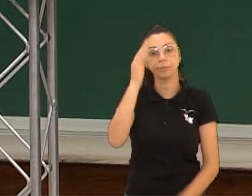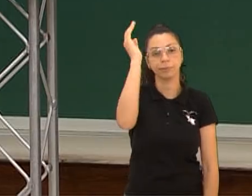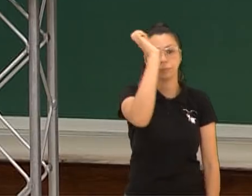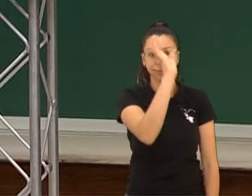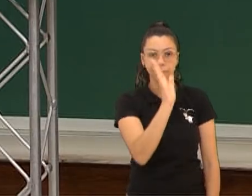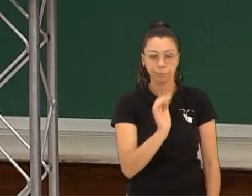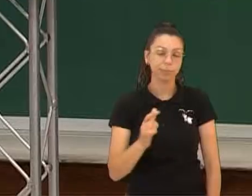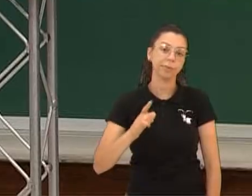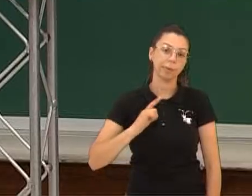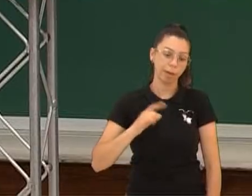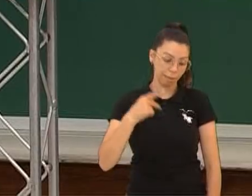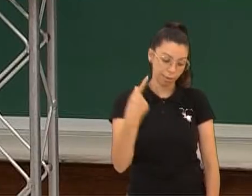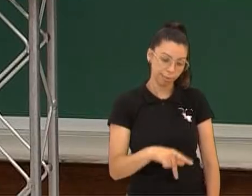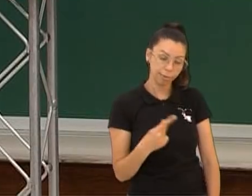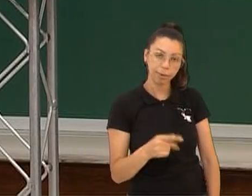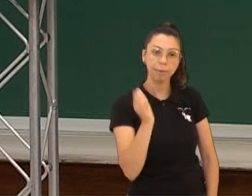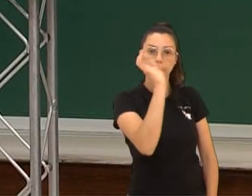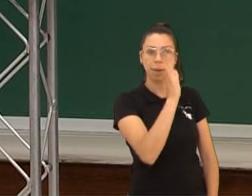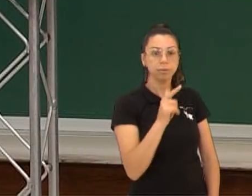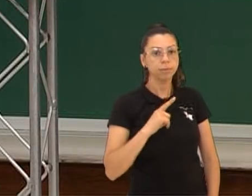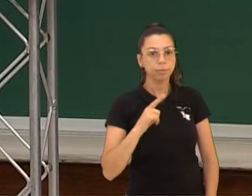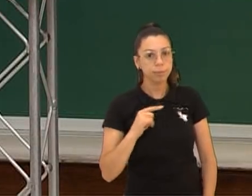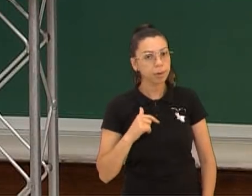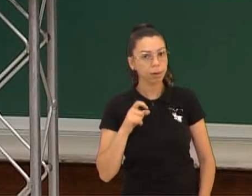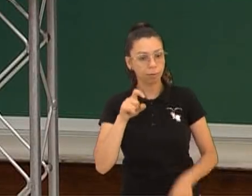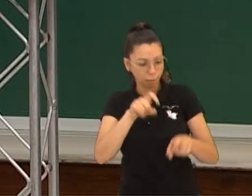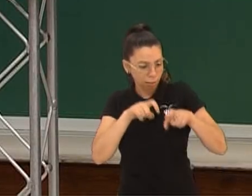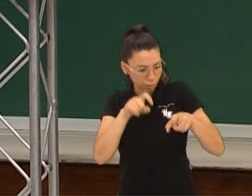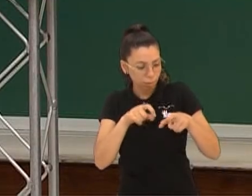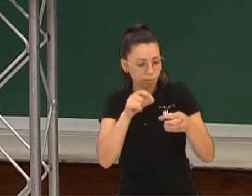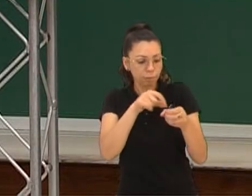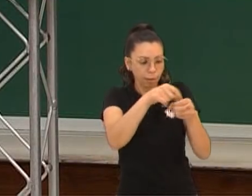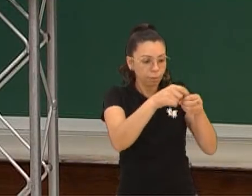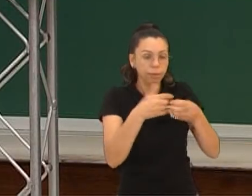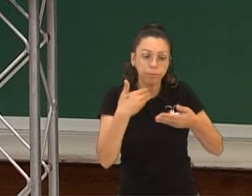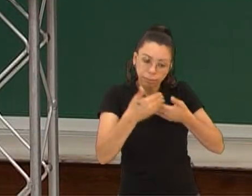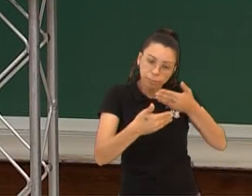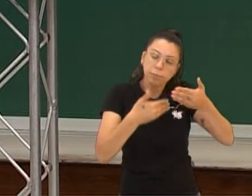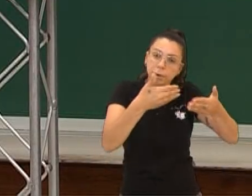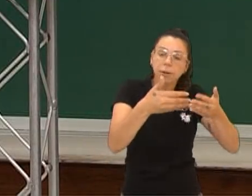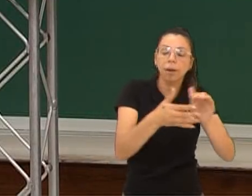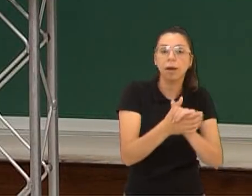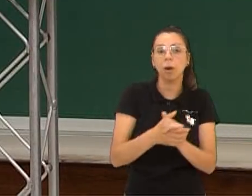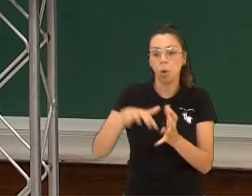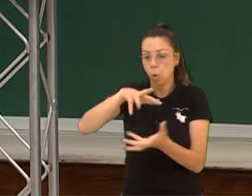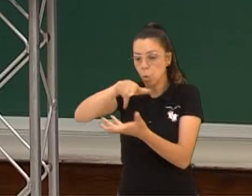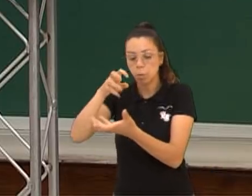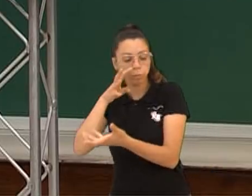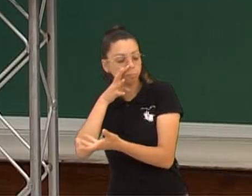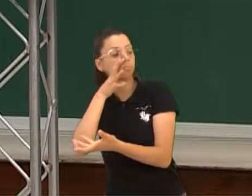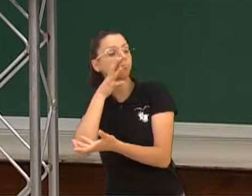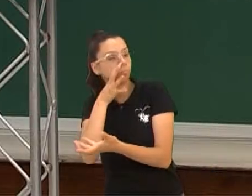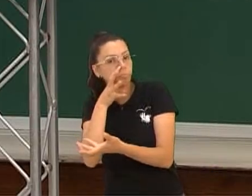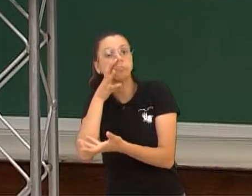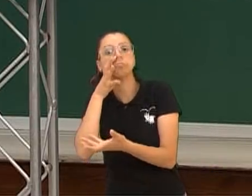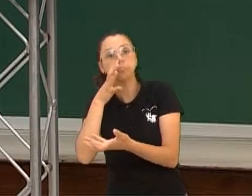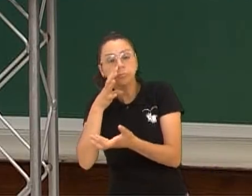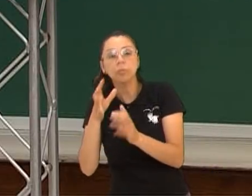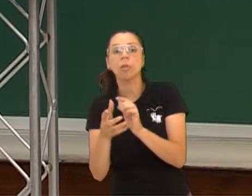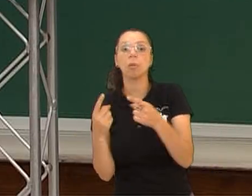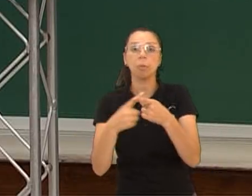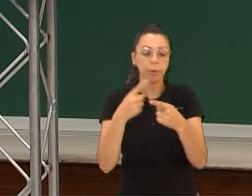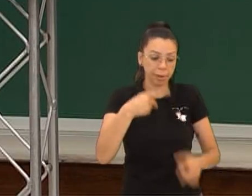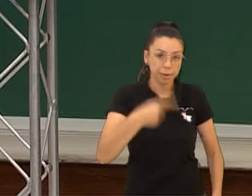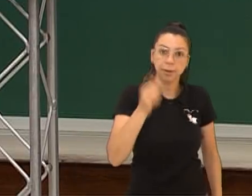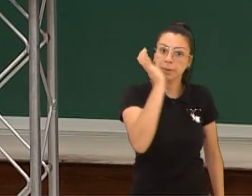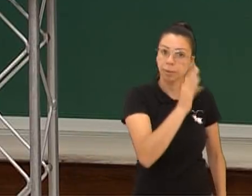um desenvolvimento agrícola até com prestígio mundial, e o setor agrícola do Brasil funciona